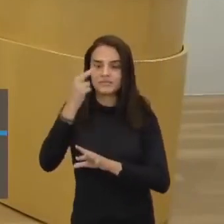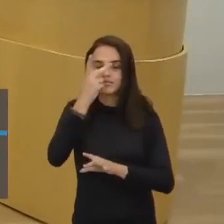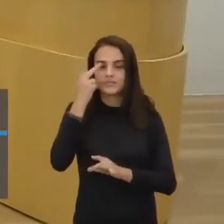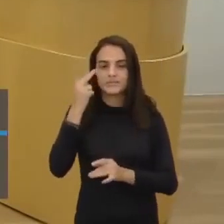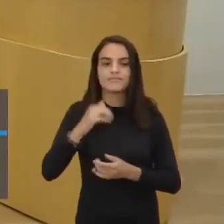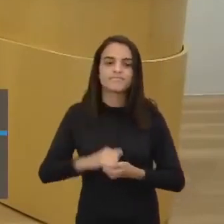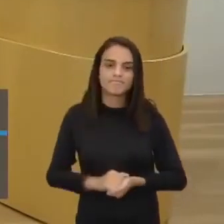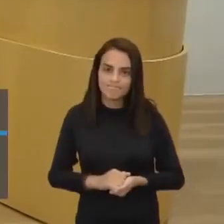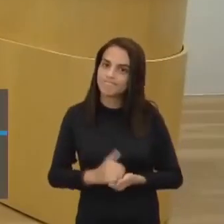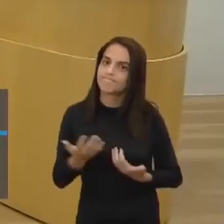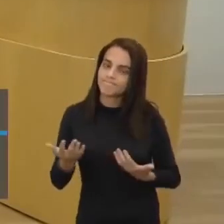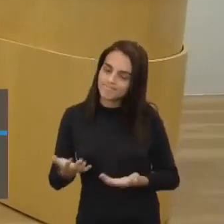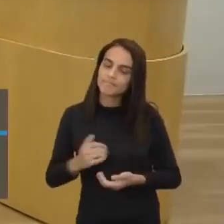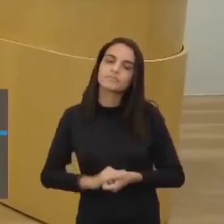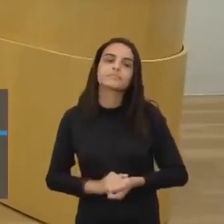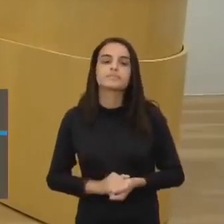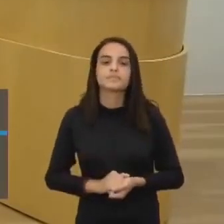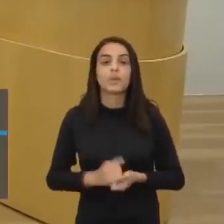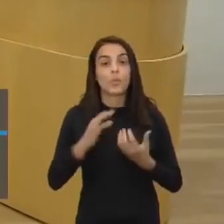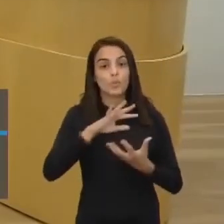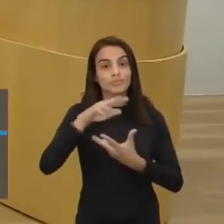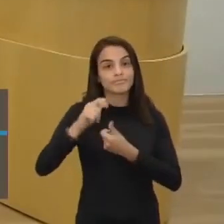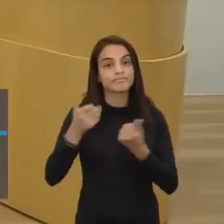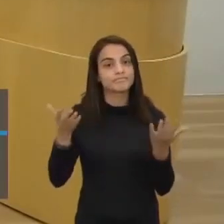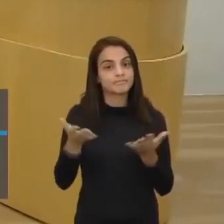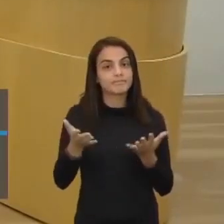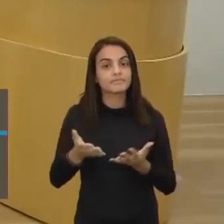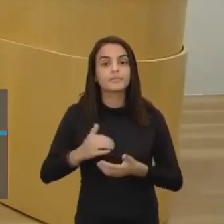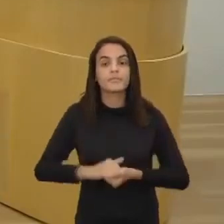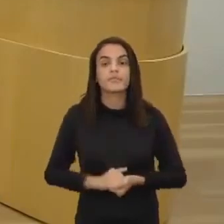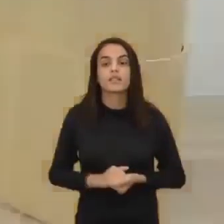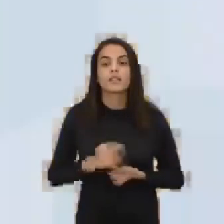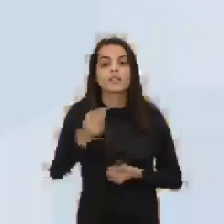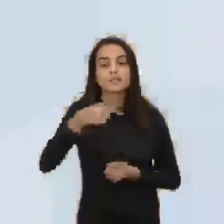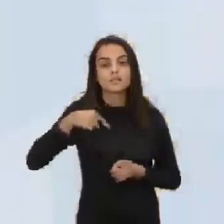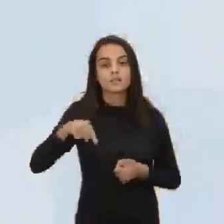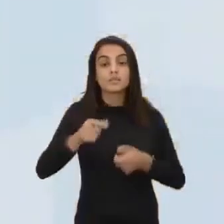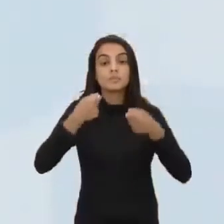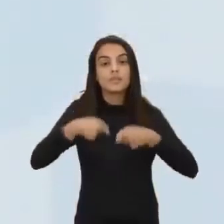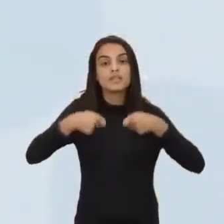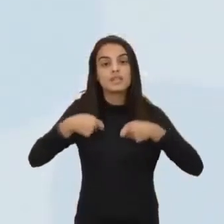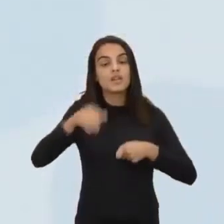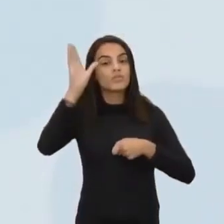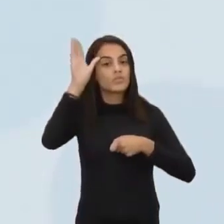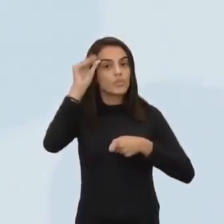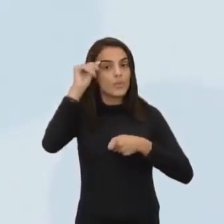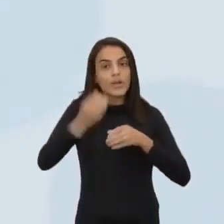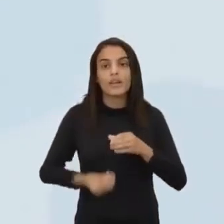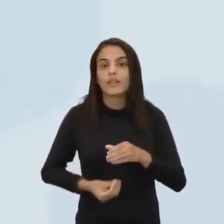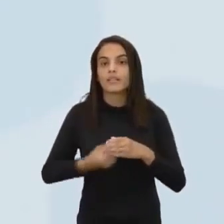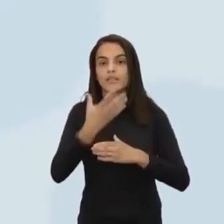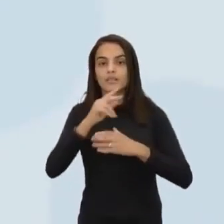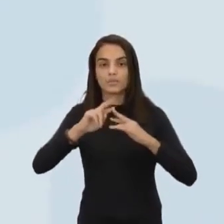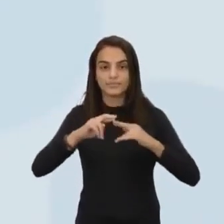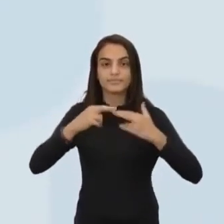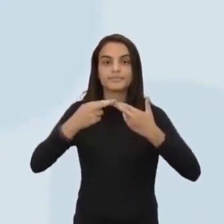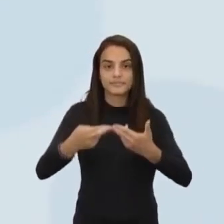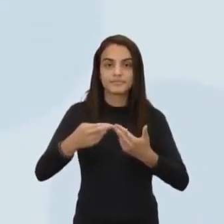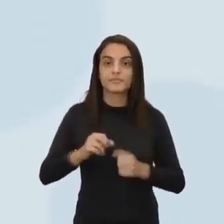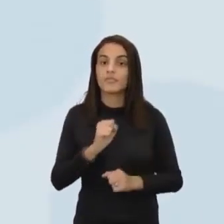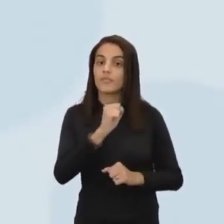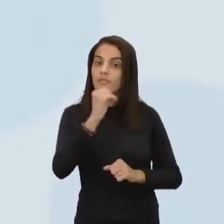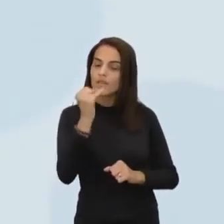daqui a um ano. Então, como no mundo de hoje, vamos definir nossas necessidades de conhecimento para a criação da rede.